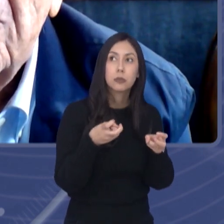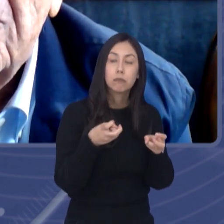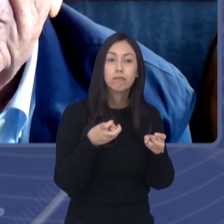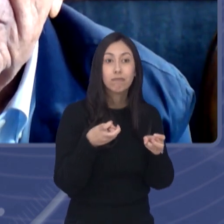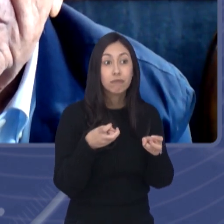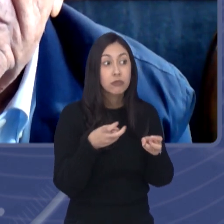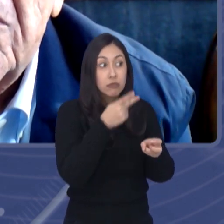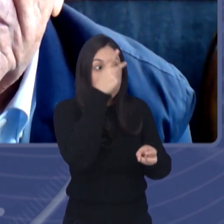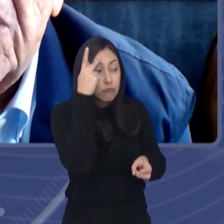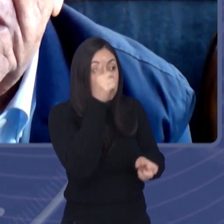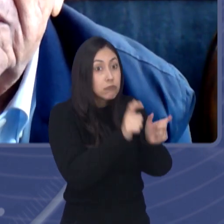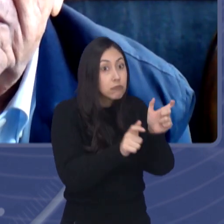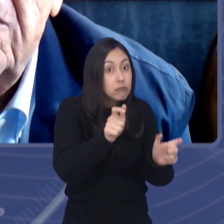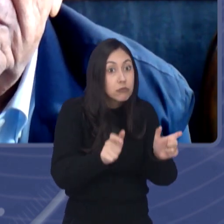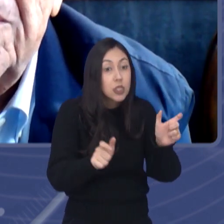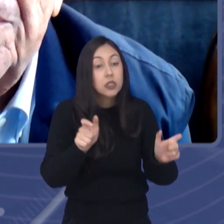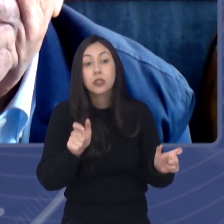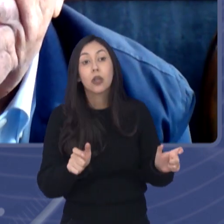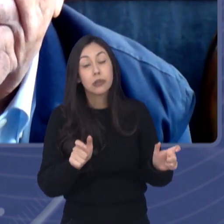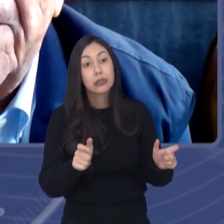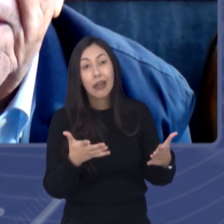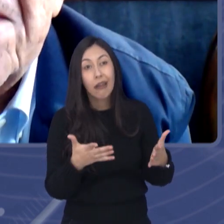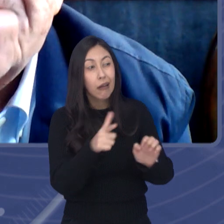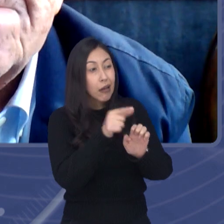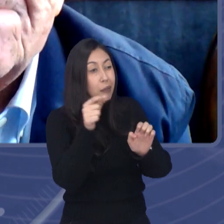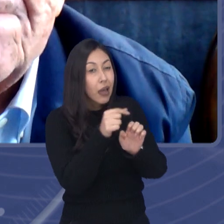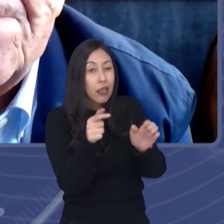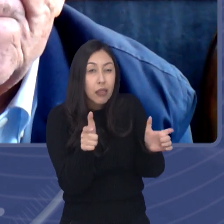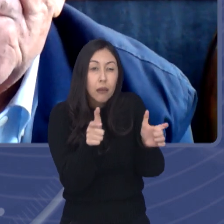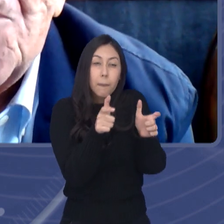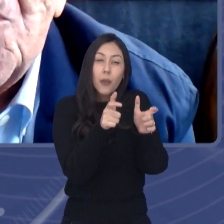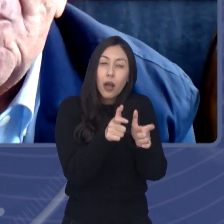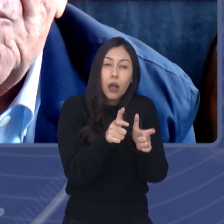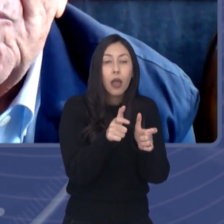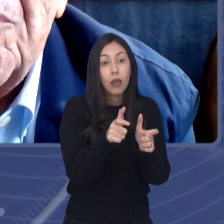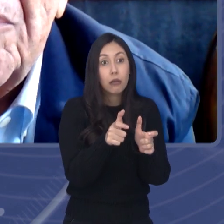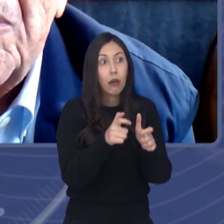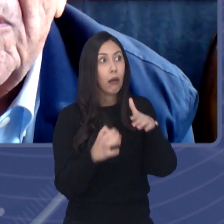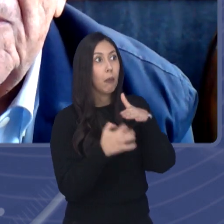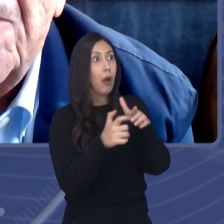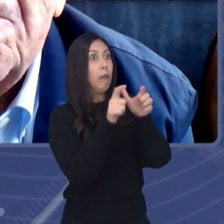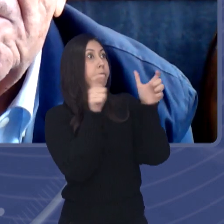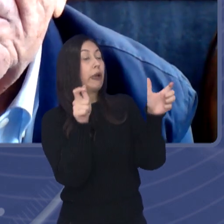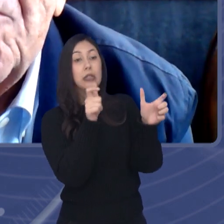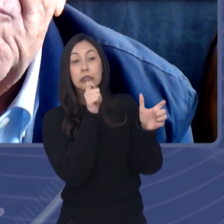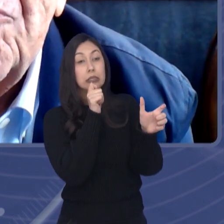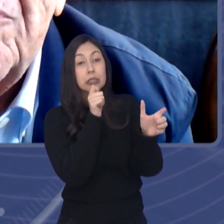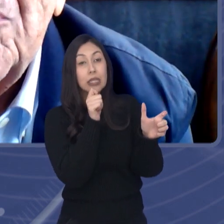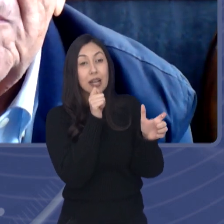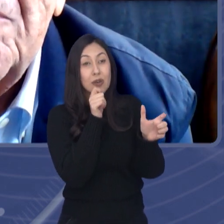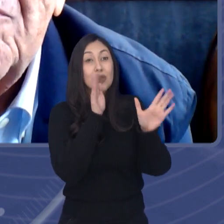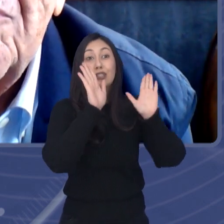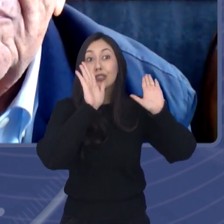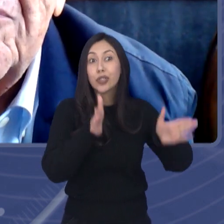essas pessoas, né, os pequenos mesmo empreendedores, as pessoas que não têm grandes negócios, que foram os primeiros que